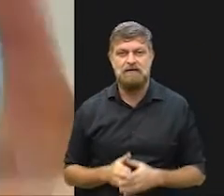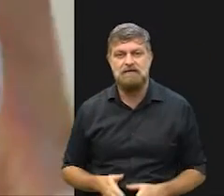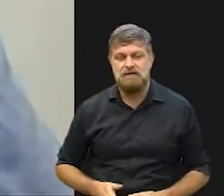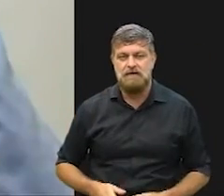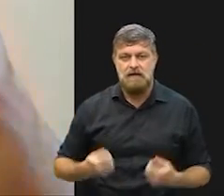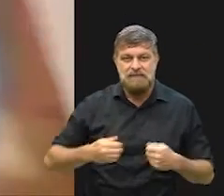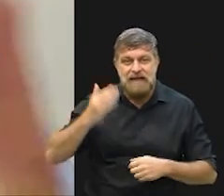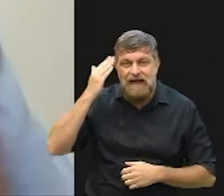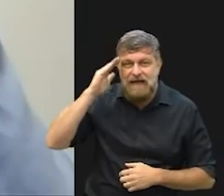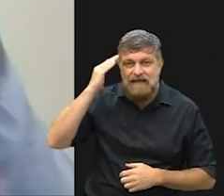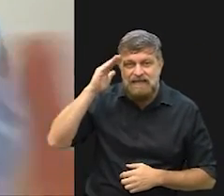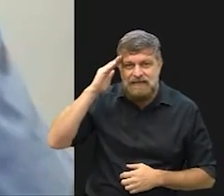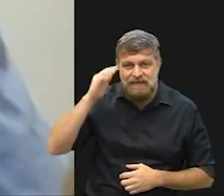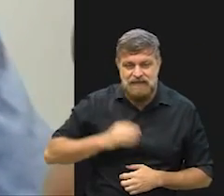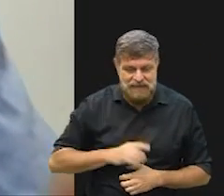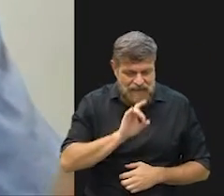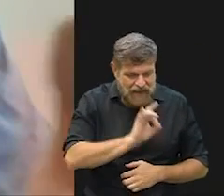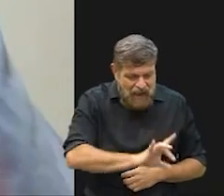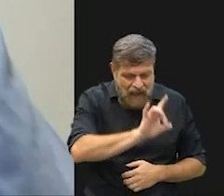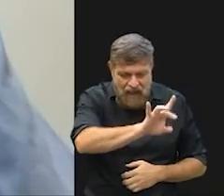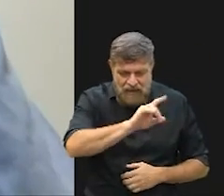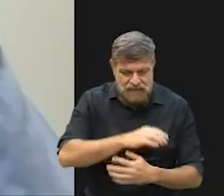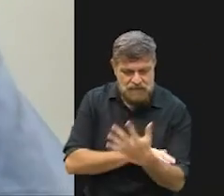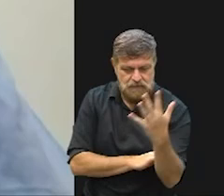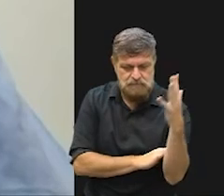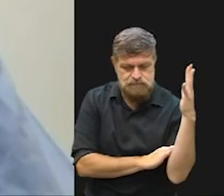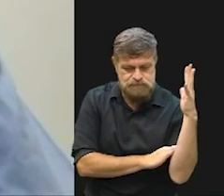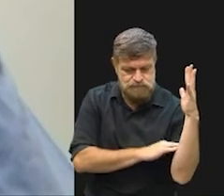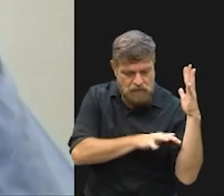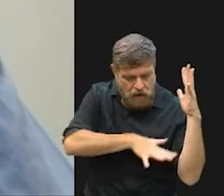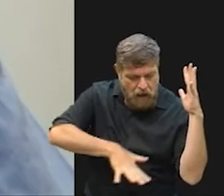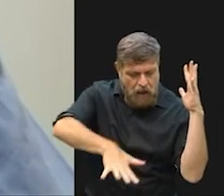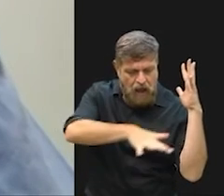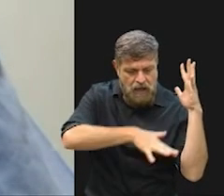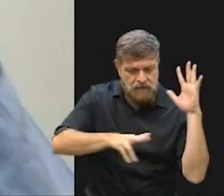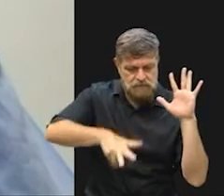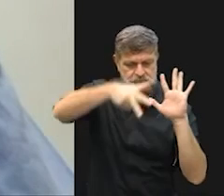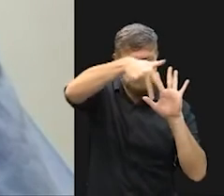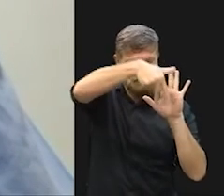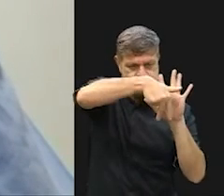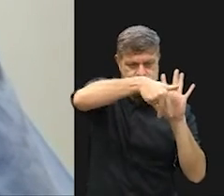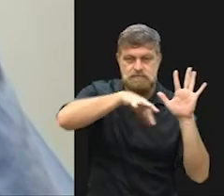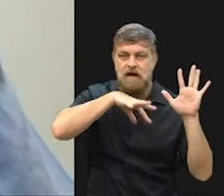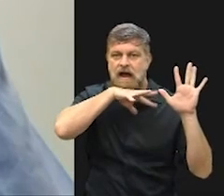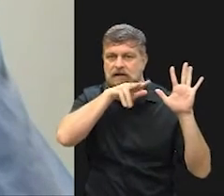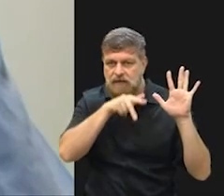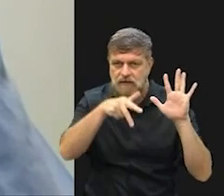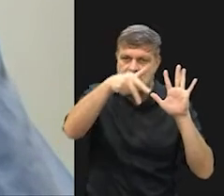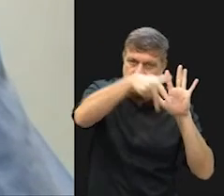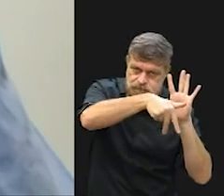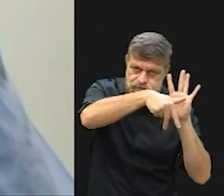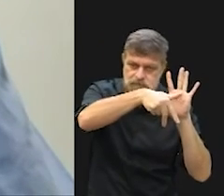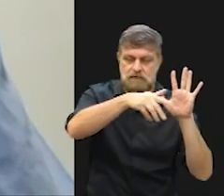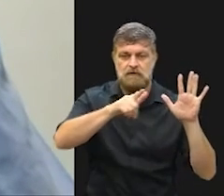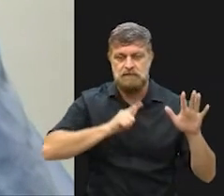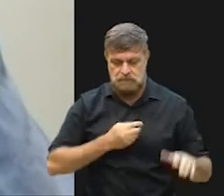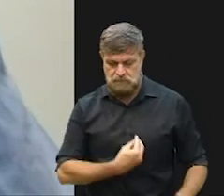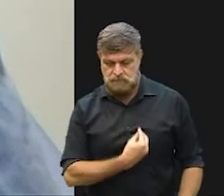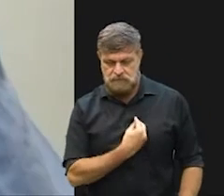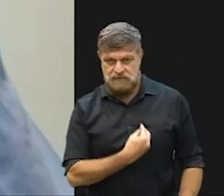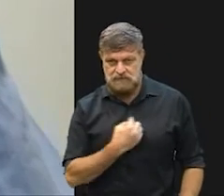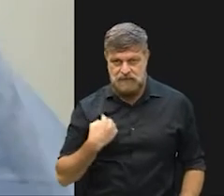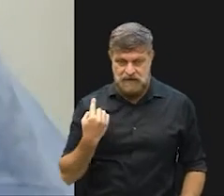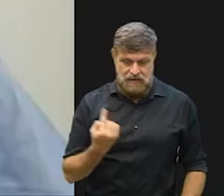uma intricada rede, né, de relacionamento, né, uma rede ecológica que envolve a